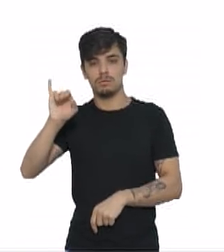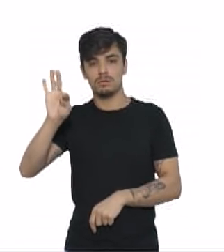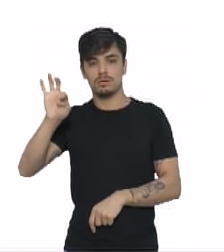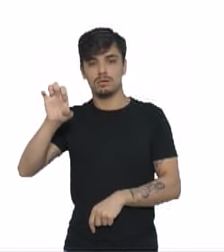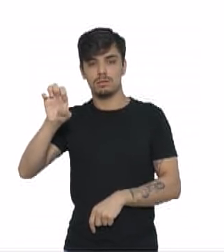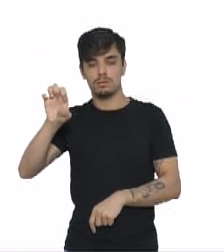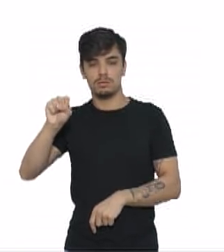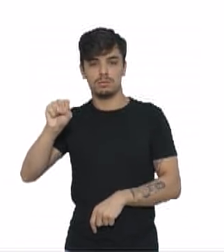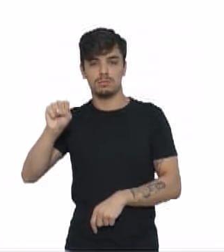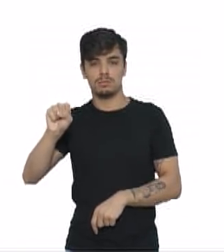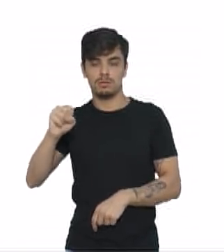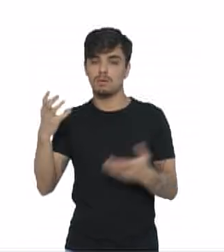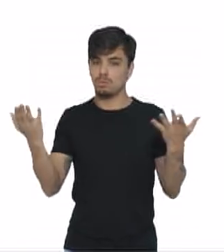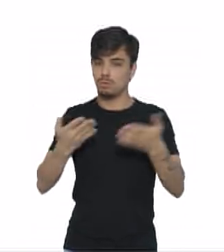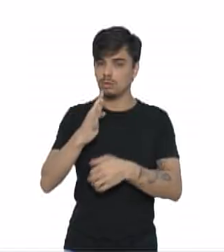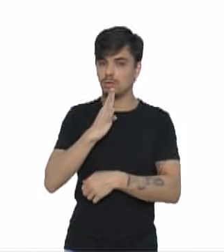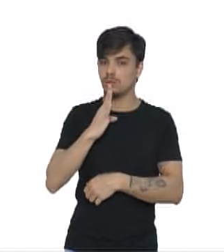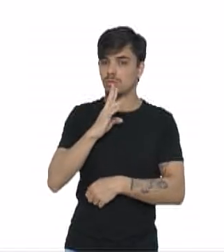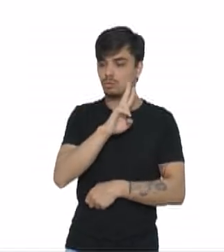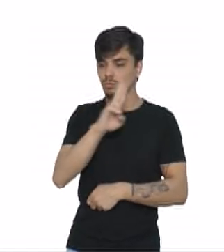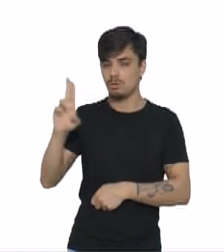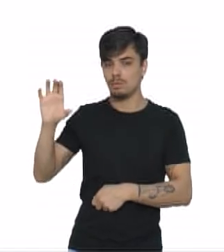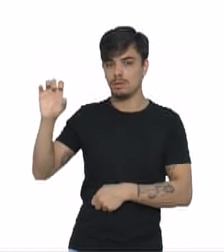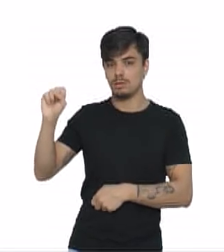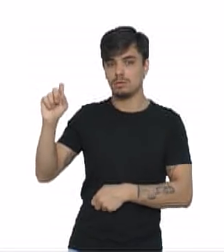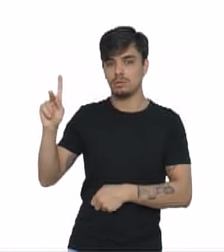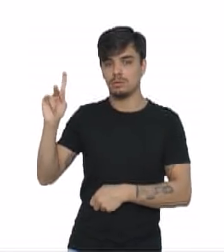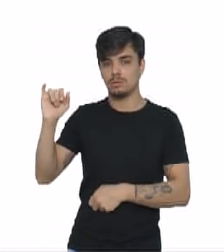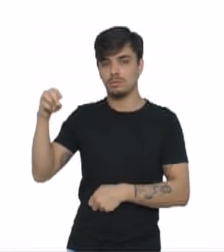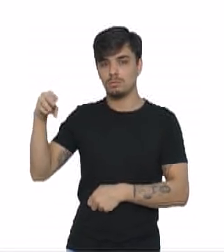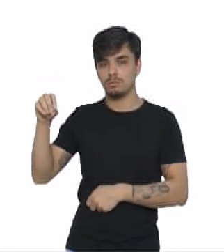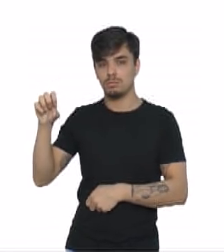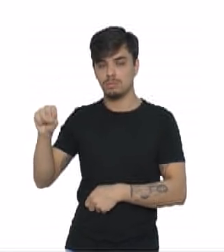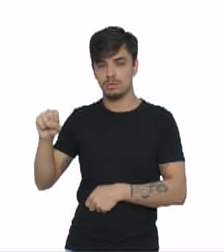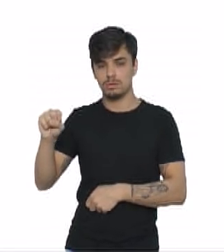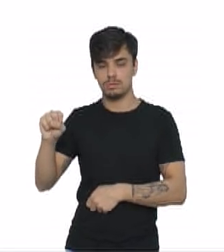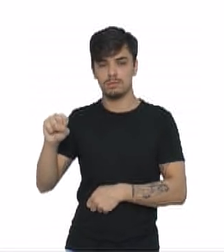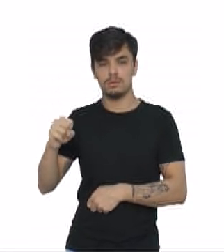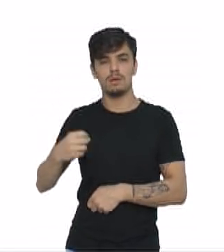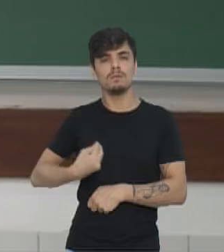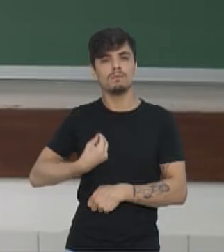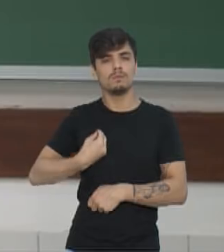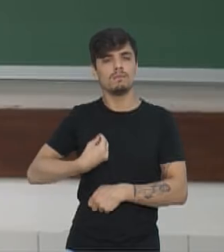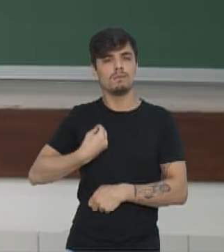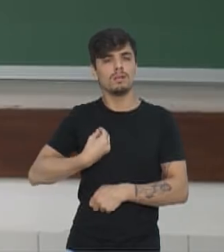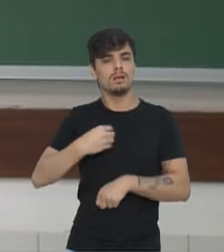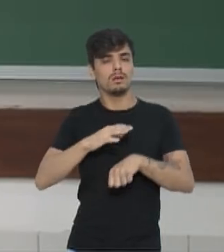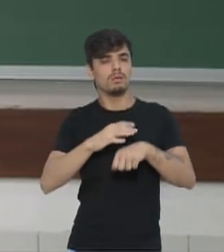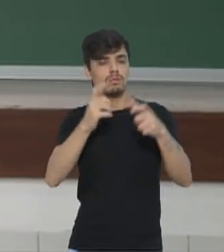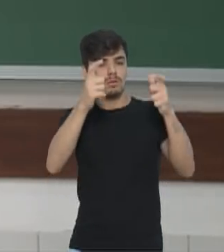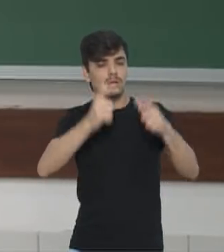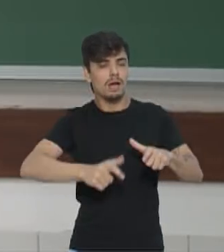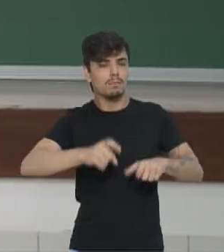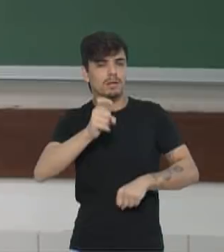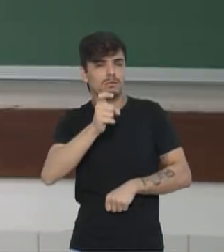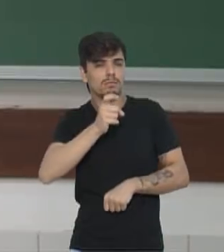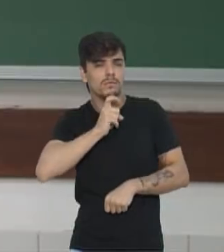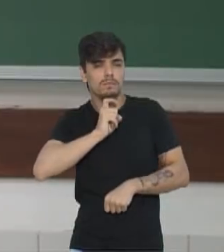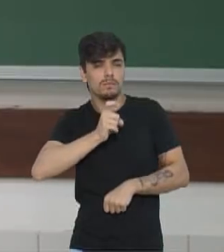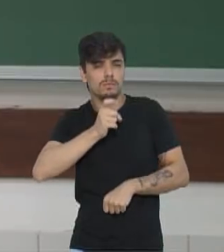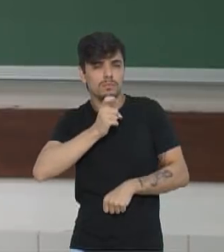conhece como esquimós. Esse povo vivia nas regiões mais gélidas do norte do Canadá. Eles tinham um hábito de